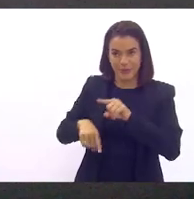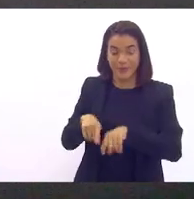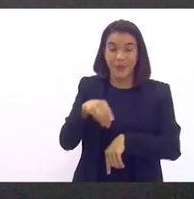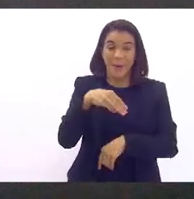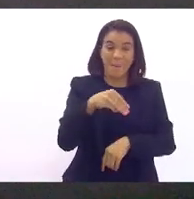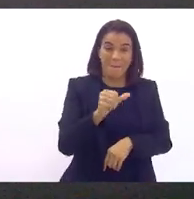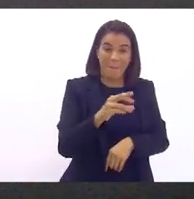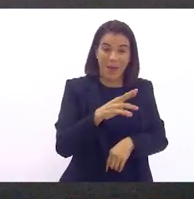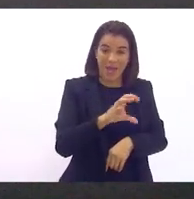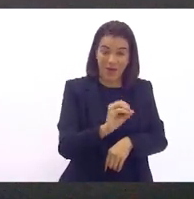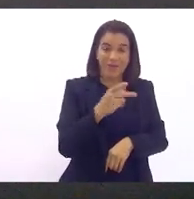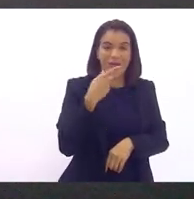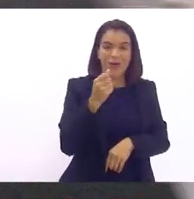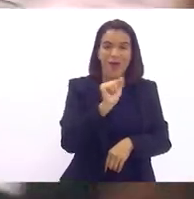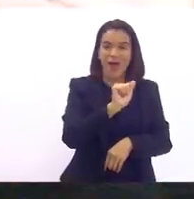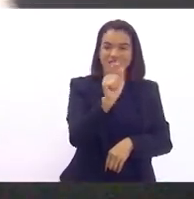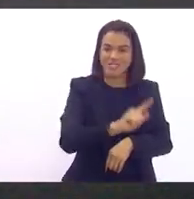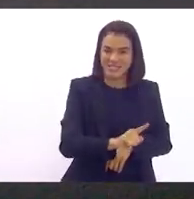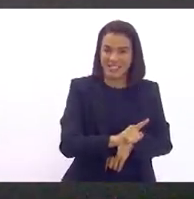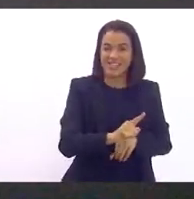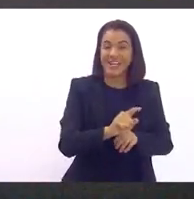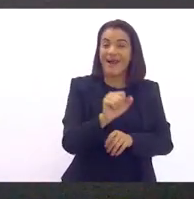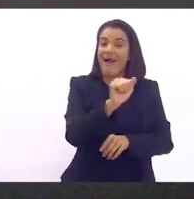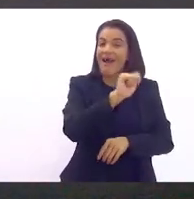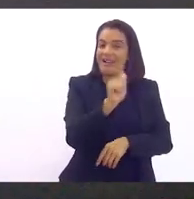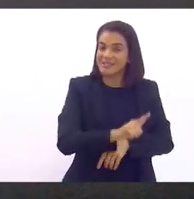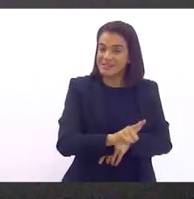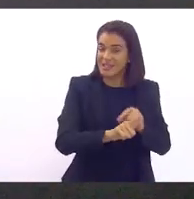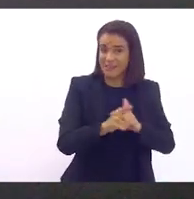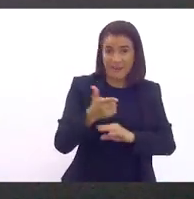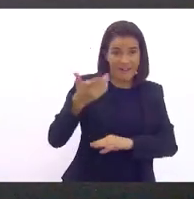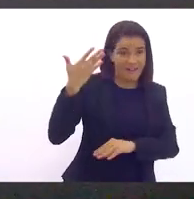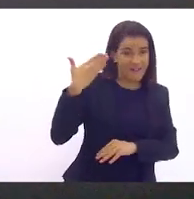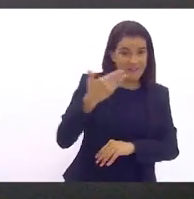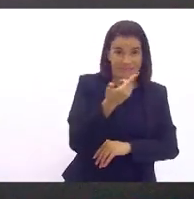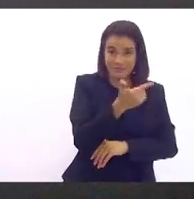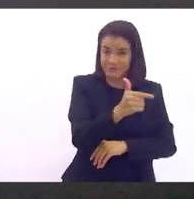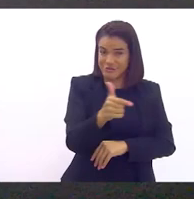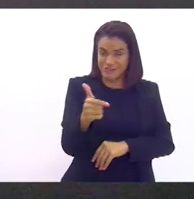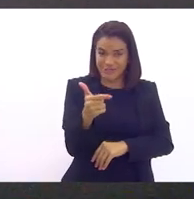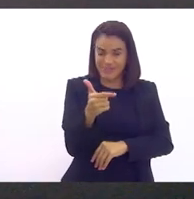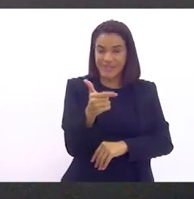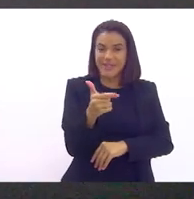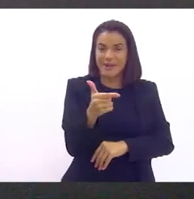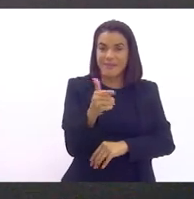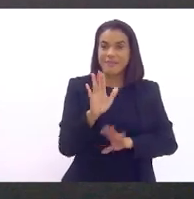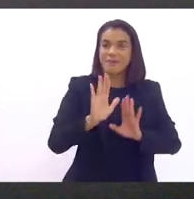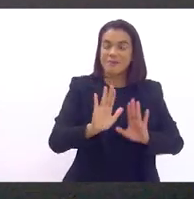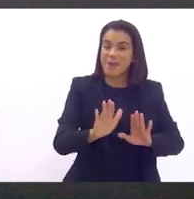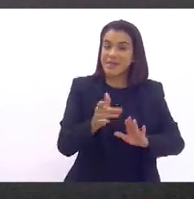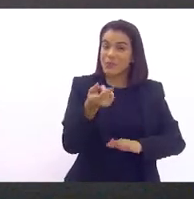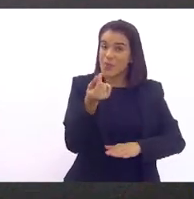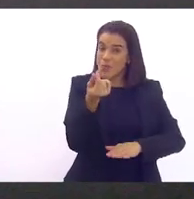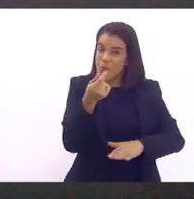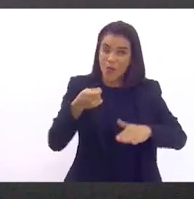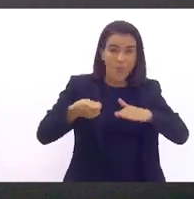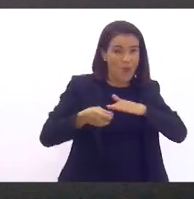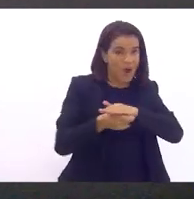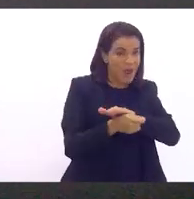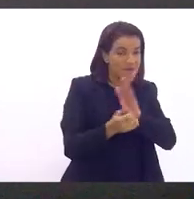questão da vacina da astrazenica a vacina da astrazenica não existia se não fosse uma investimento